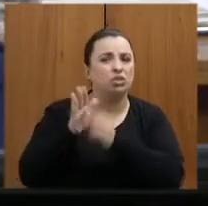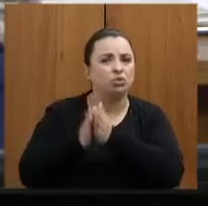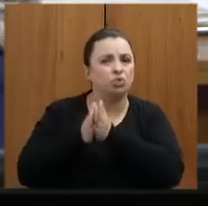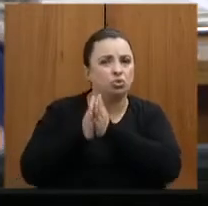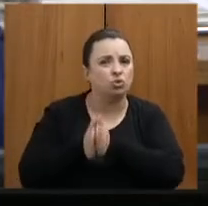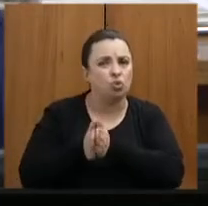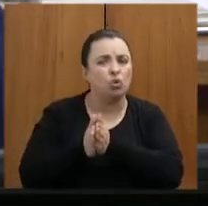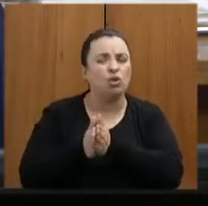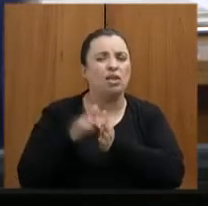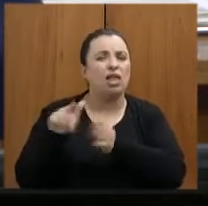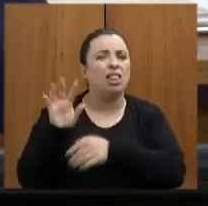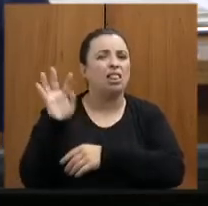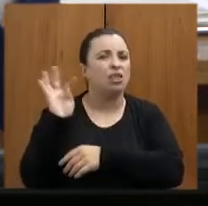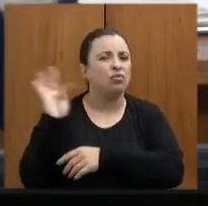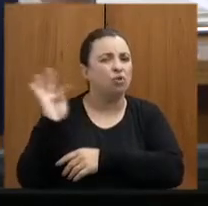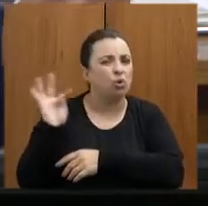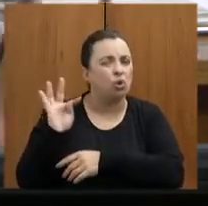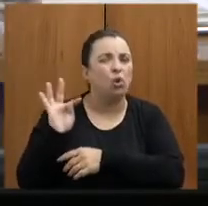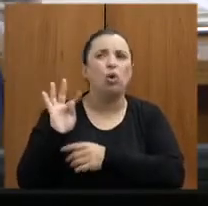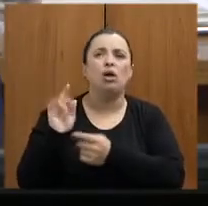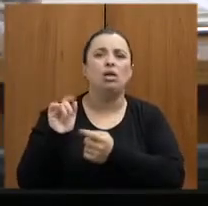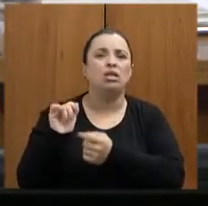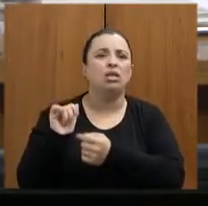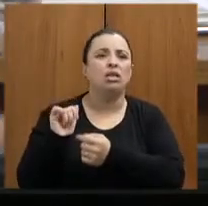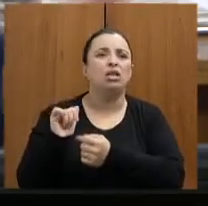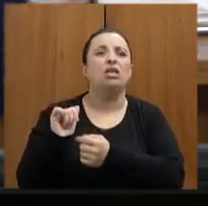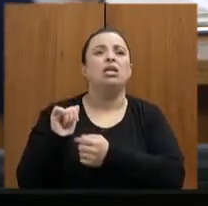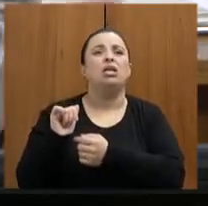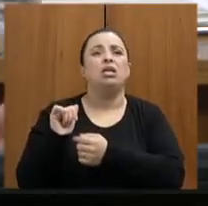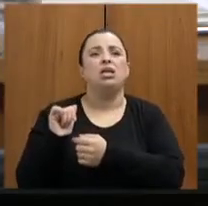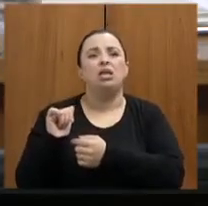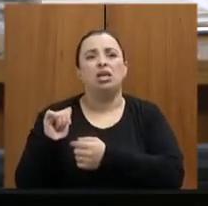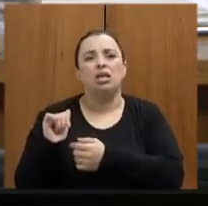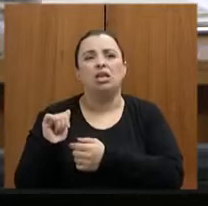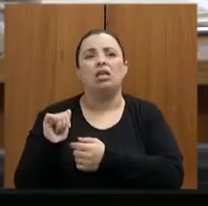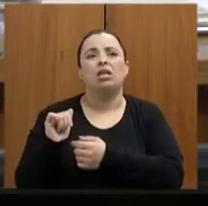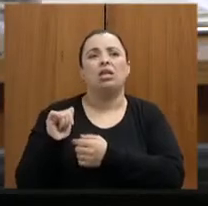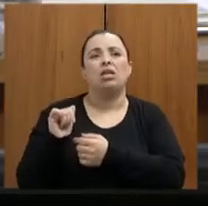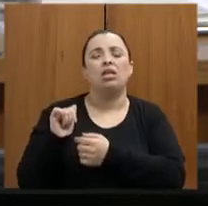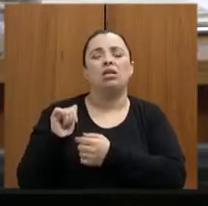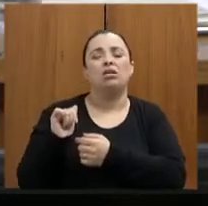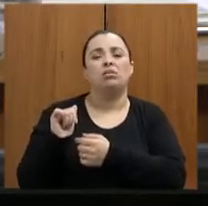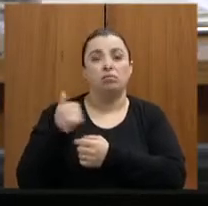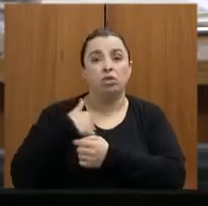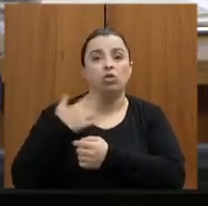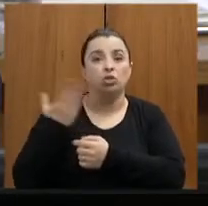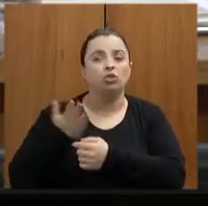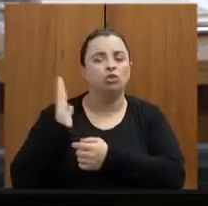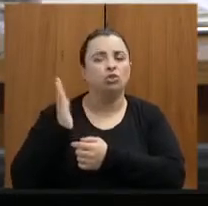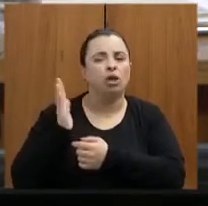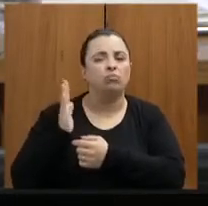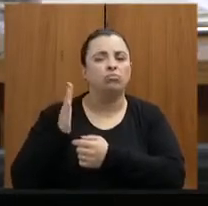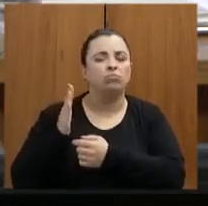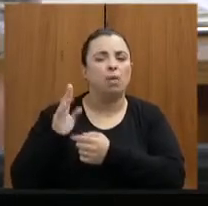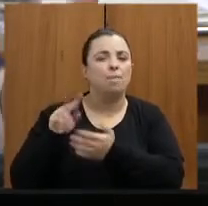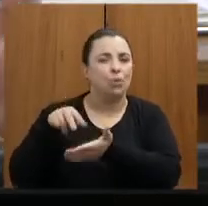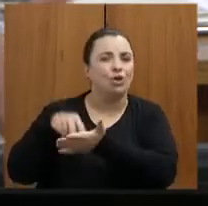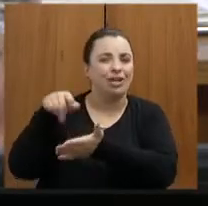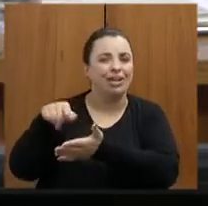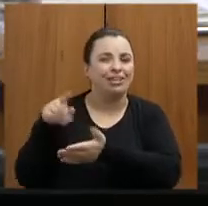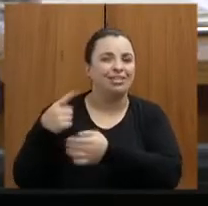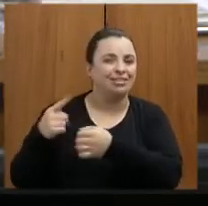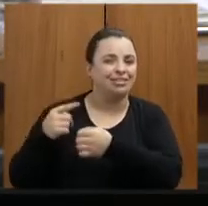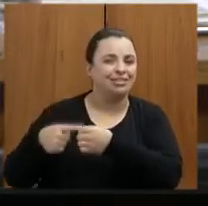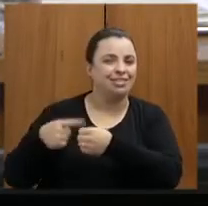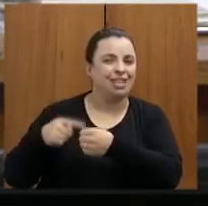lá de Teófilo Otoni eu já tive a fé o prazer de morar em Teófilo Otoni Eu morei lá na década de 80